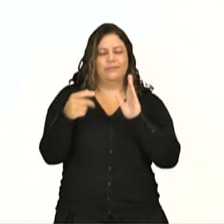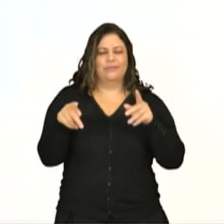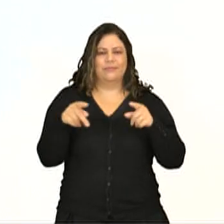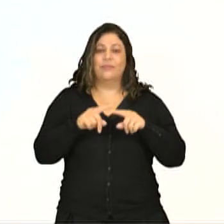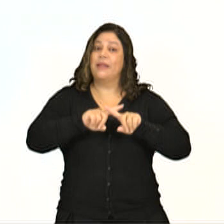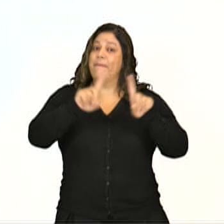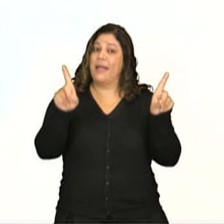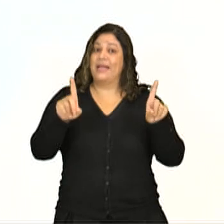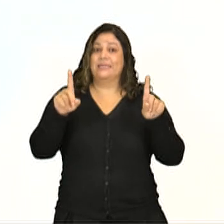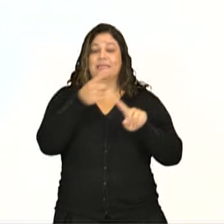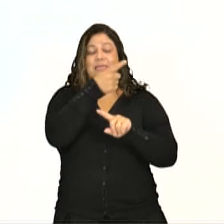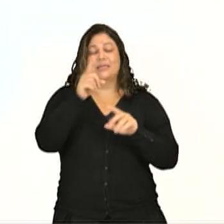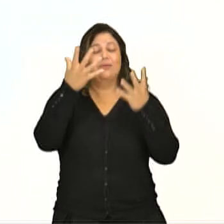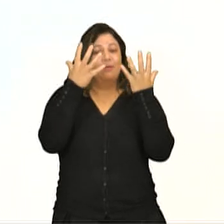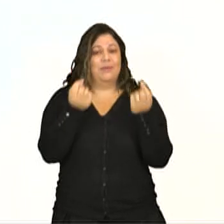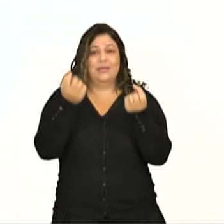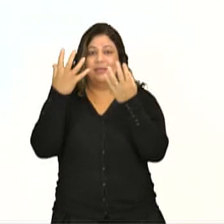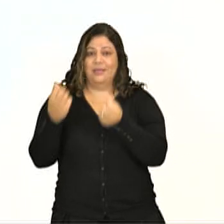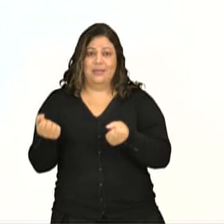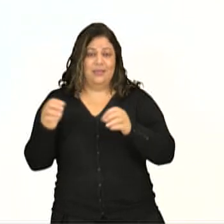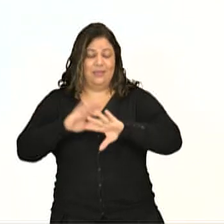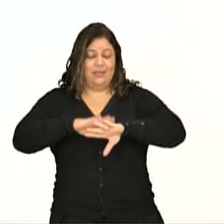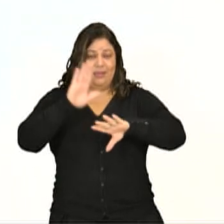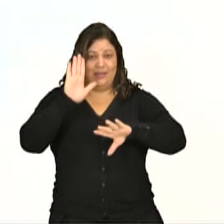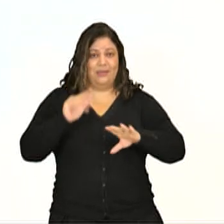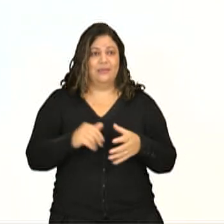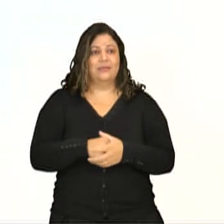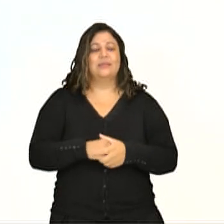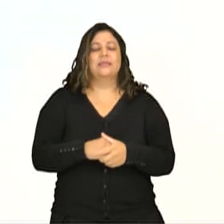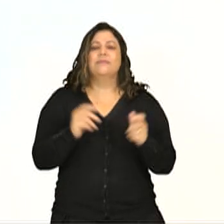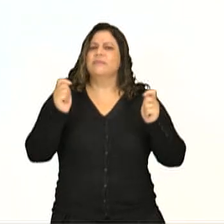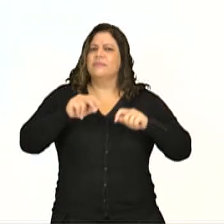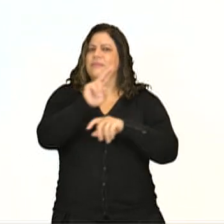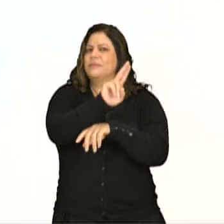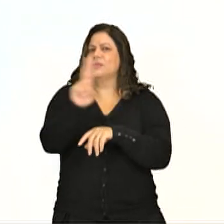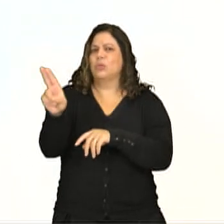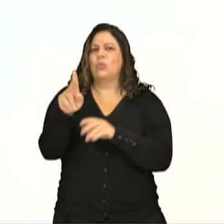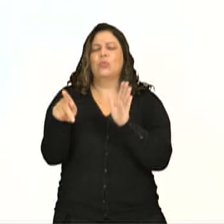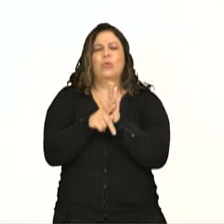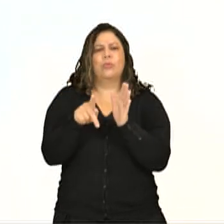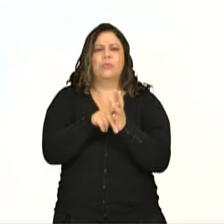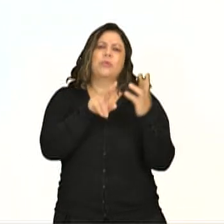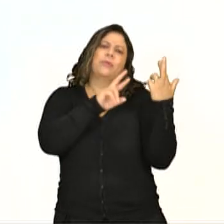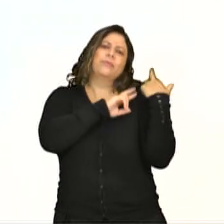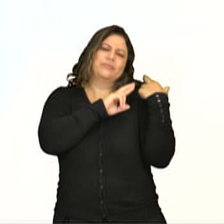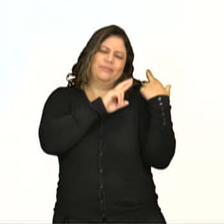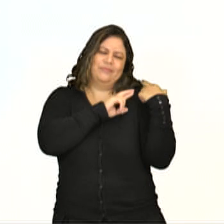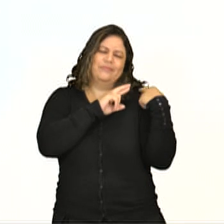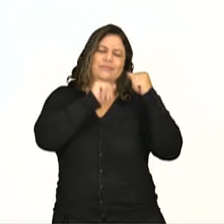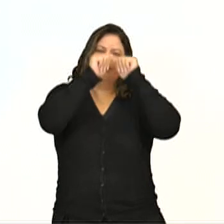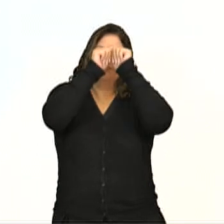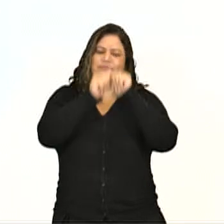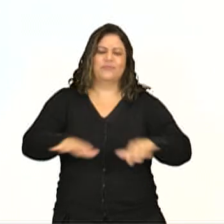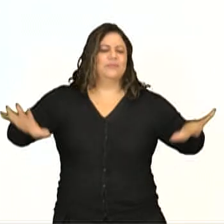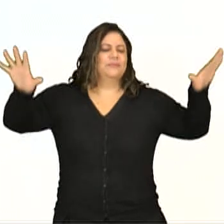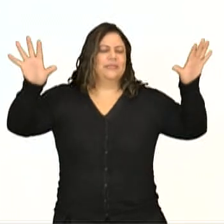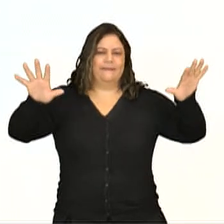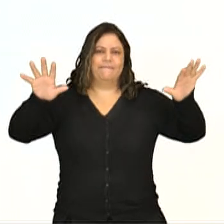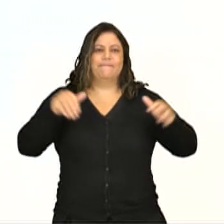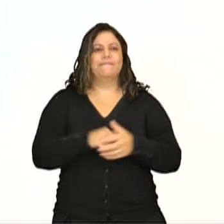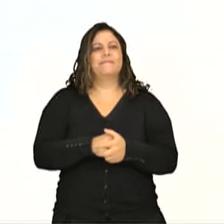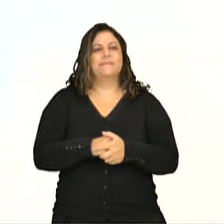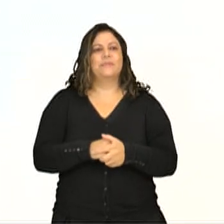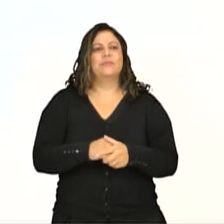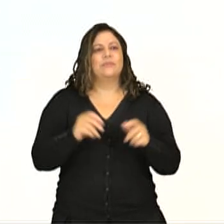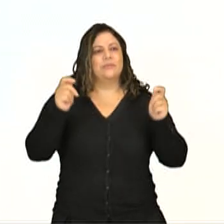mais aceita. A versão mais aceita, ela tem a ver com o nome do responsável pela divulgação da dança, que foi